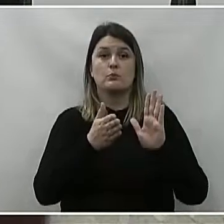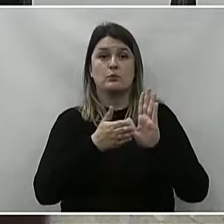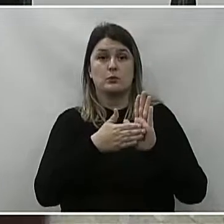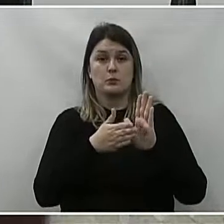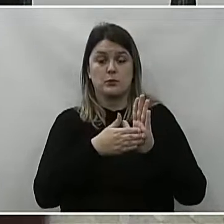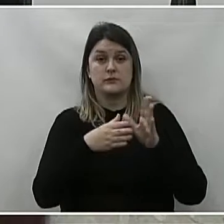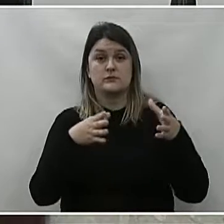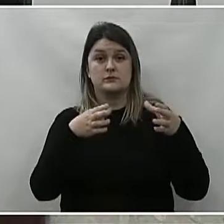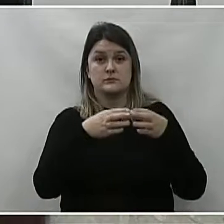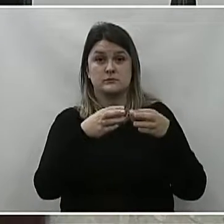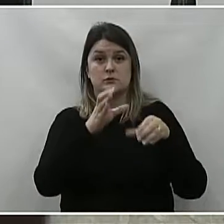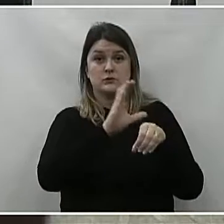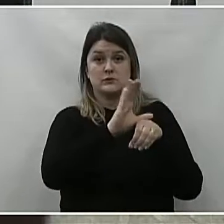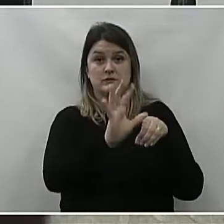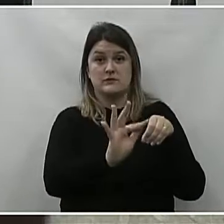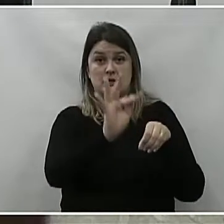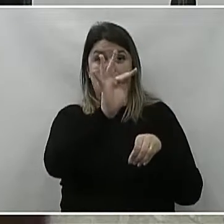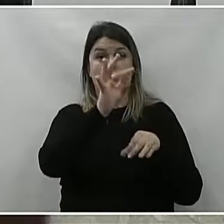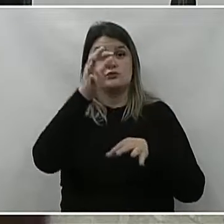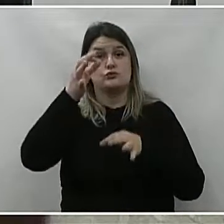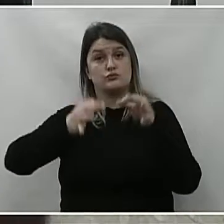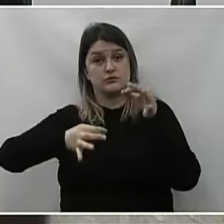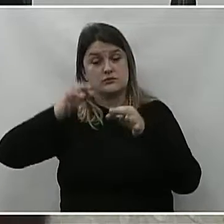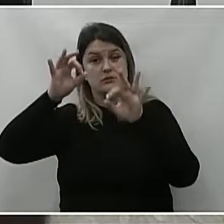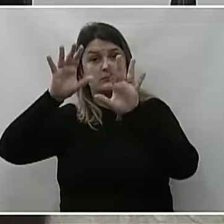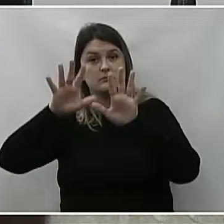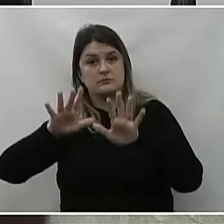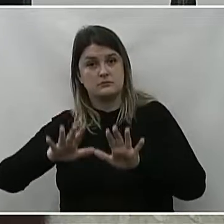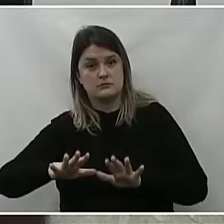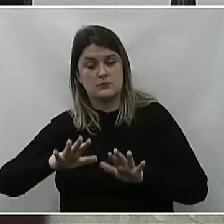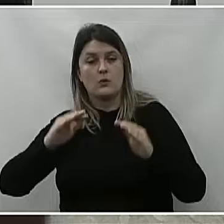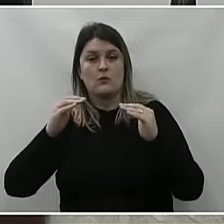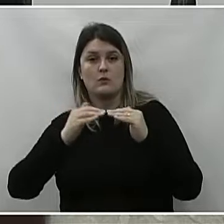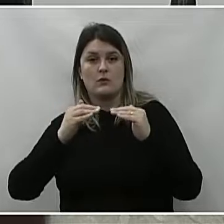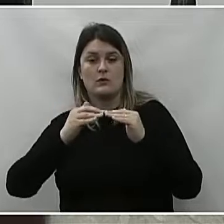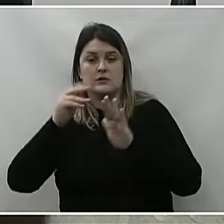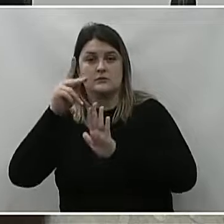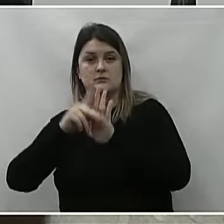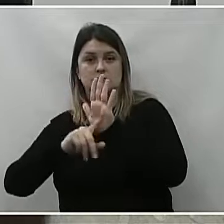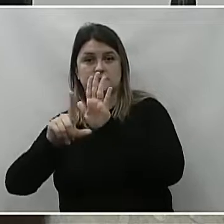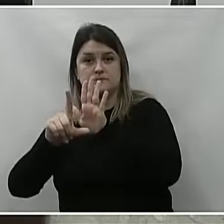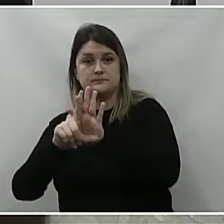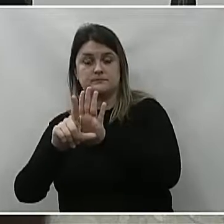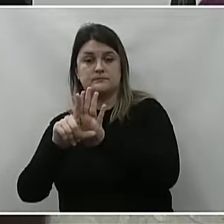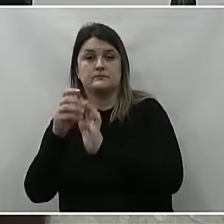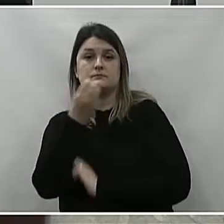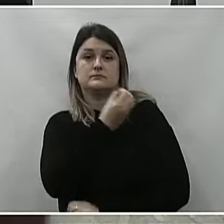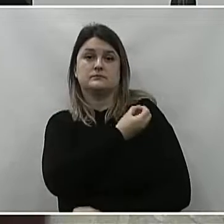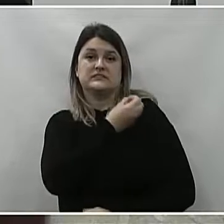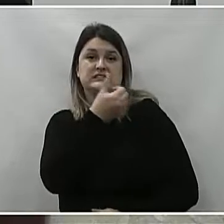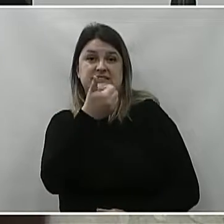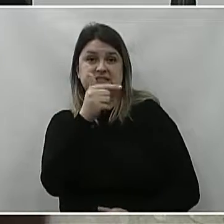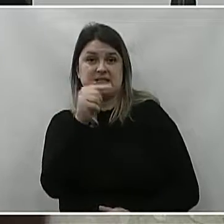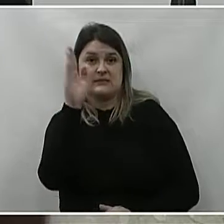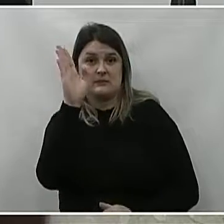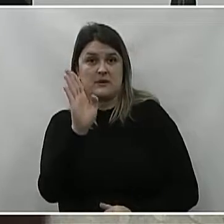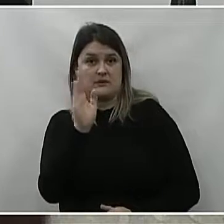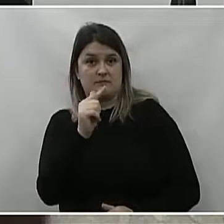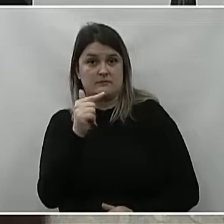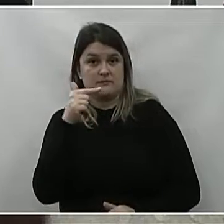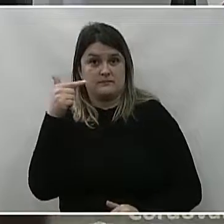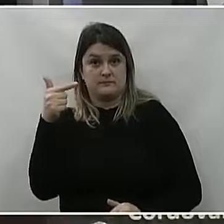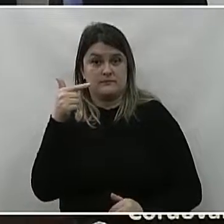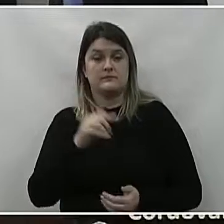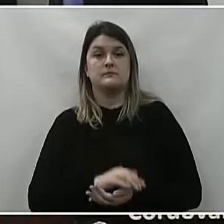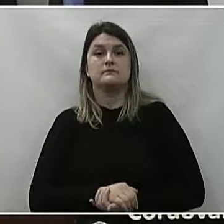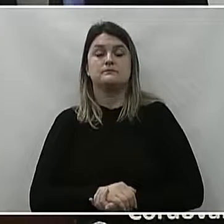fundamentado da Comissão de Constituição, Justiça e Redação Final. Favorável ao Projeto de Lei Ordinária, número 17 de 2022.